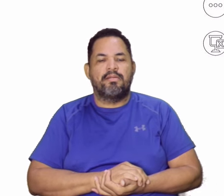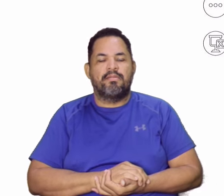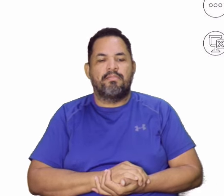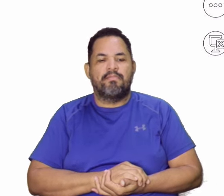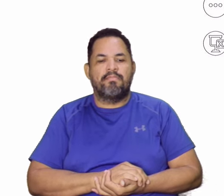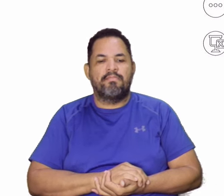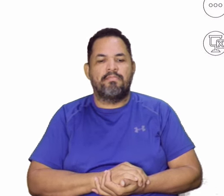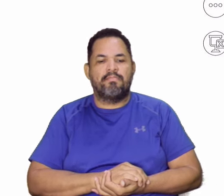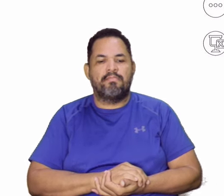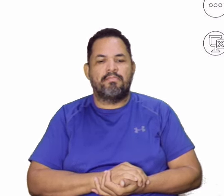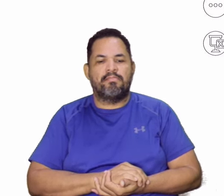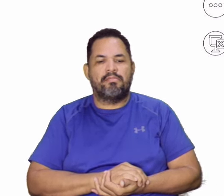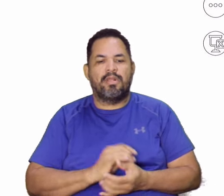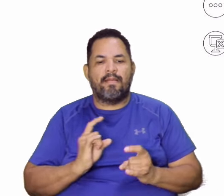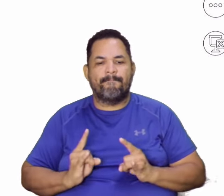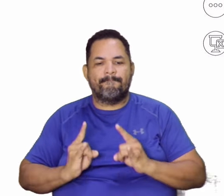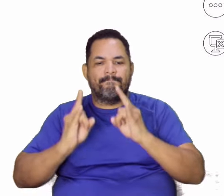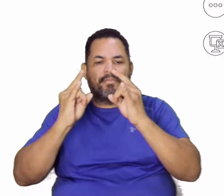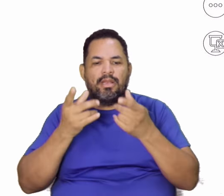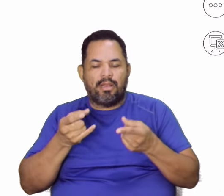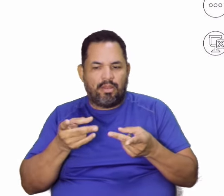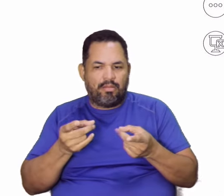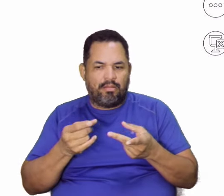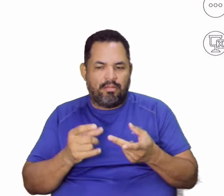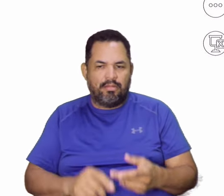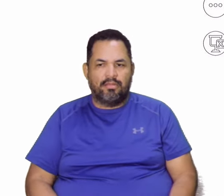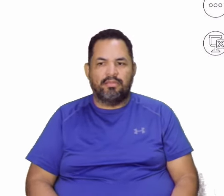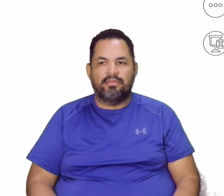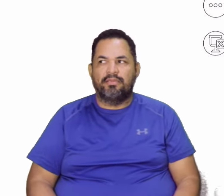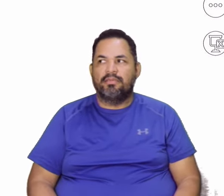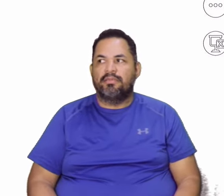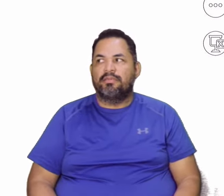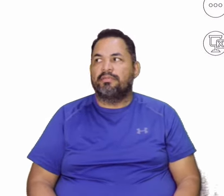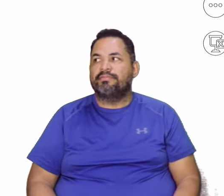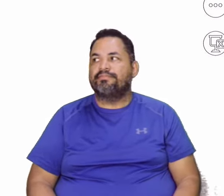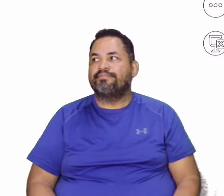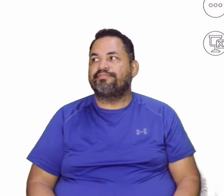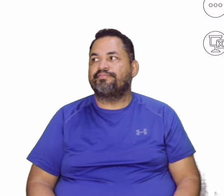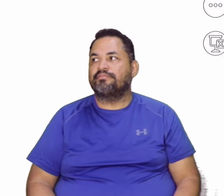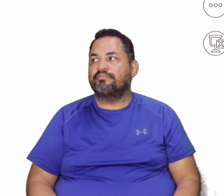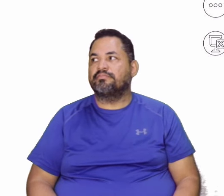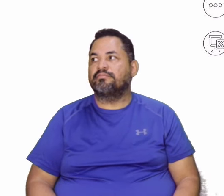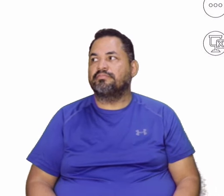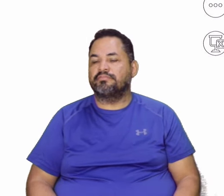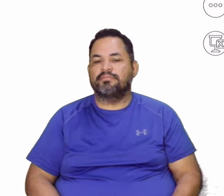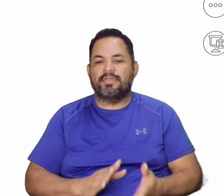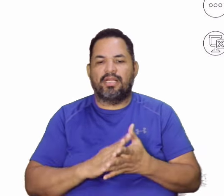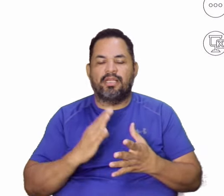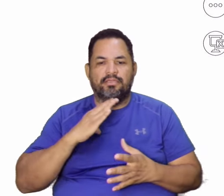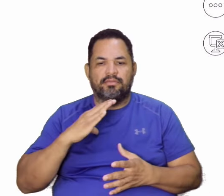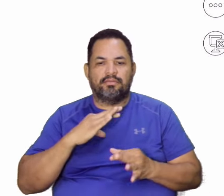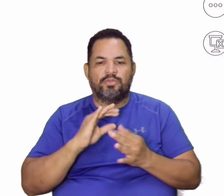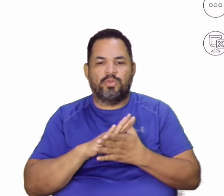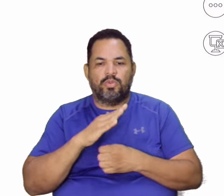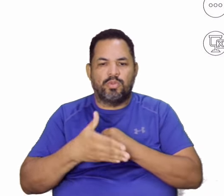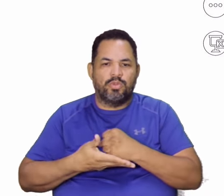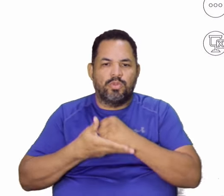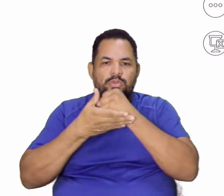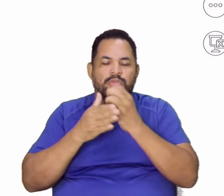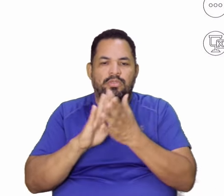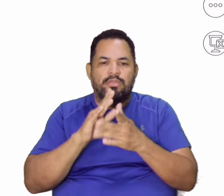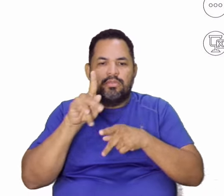gente apenas em prédios comercia não é essa a ideia a gente tá falando de uma cidade sustentável mas de uma cidade